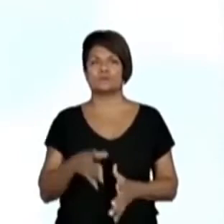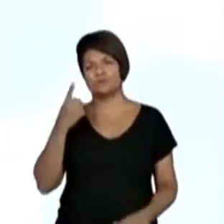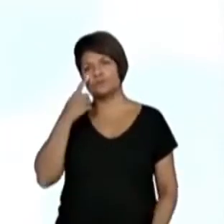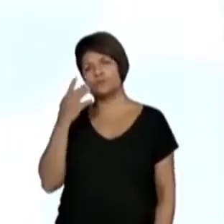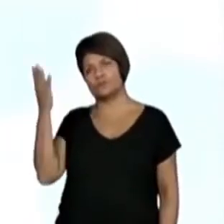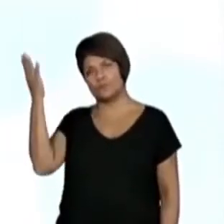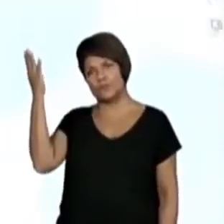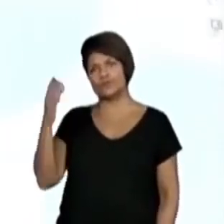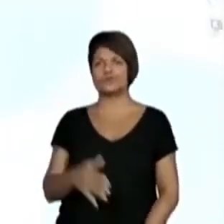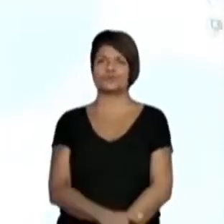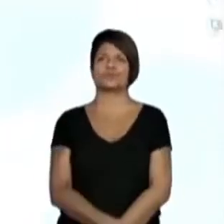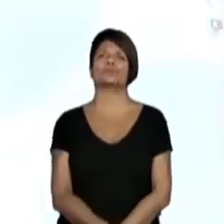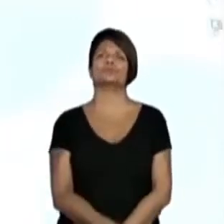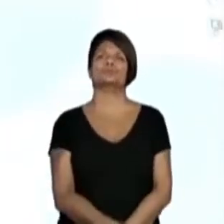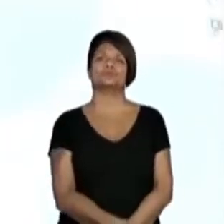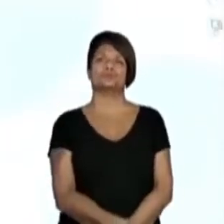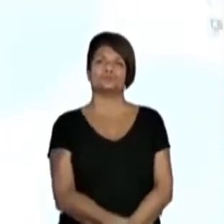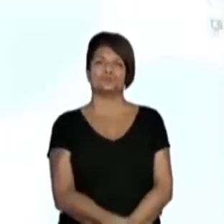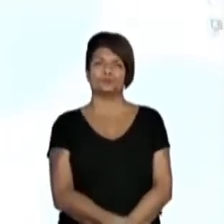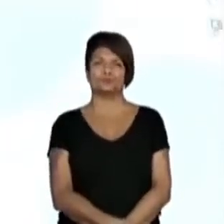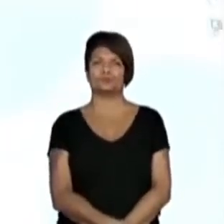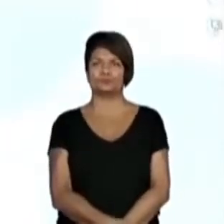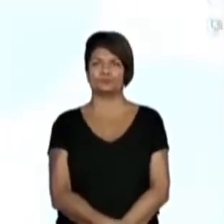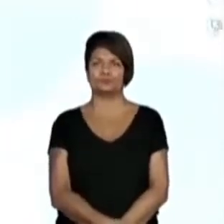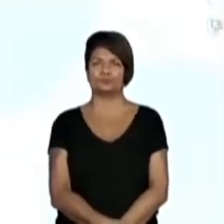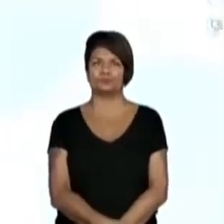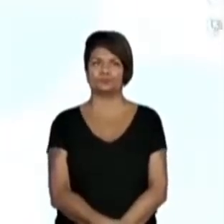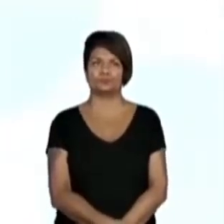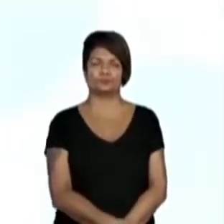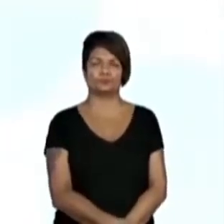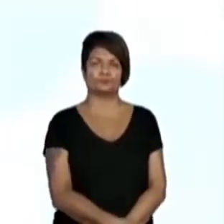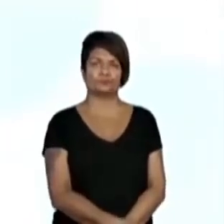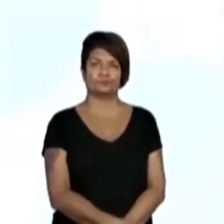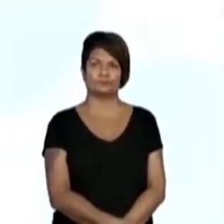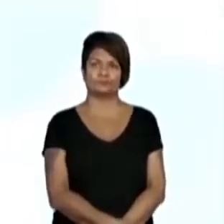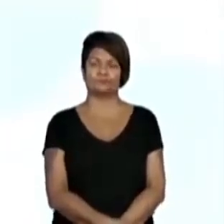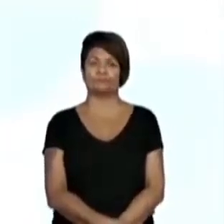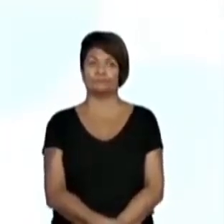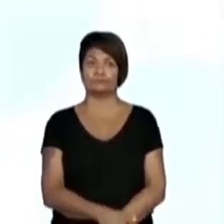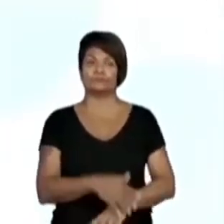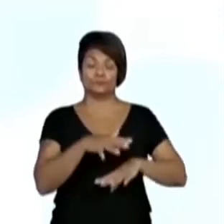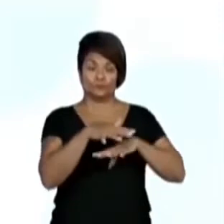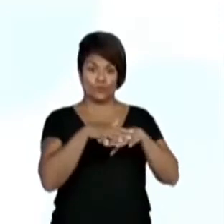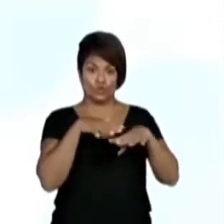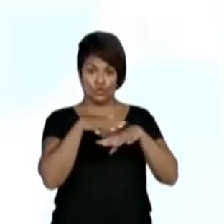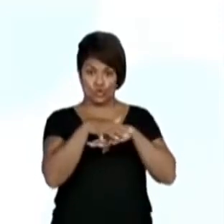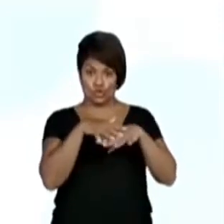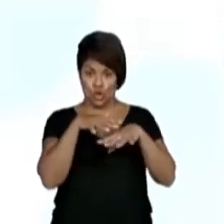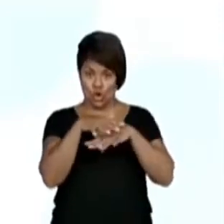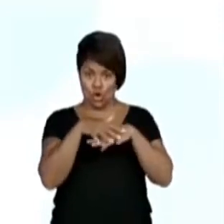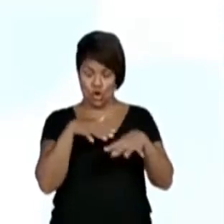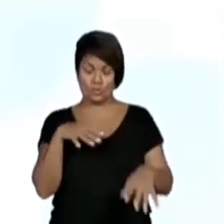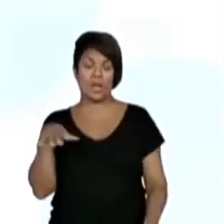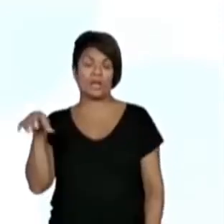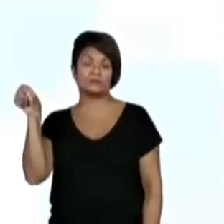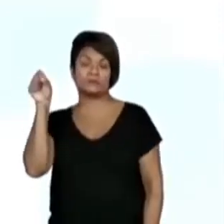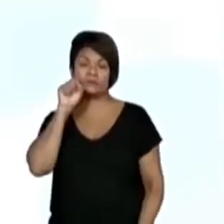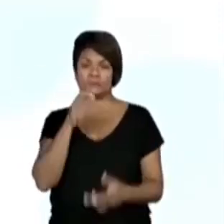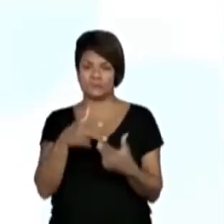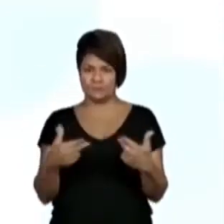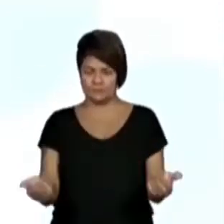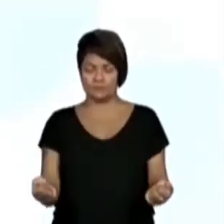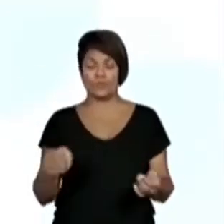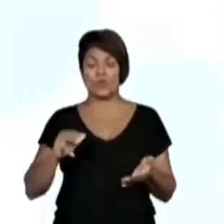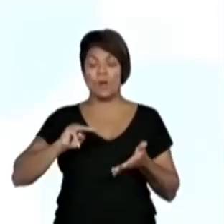Vejam, eu vou limpar o meu prato aqui. Torta de legumes, macarronada